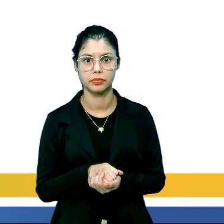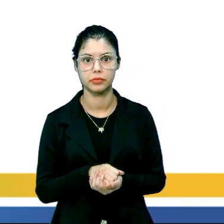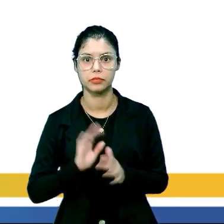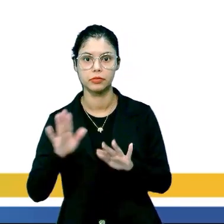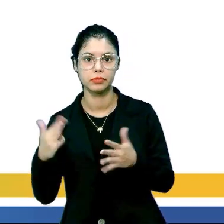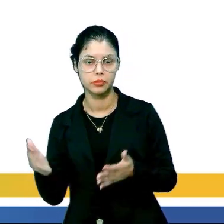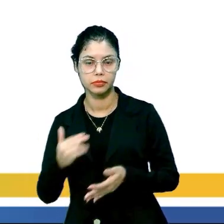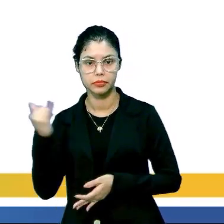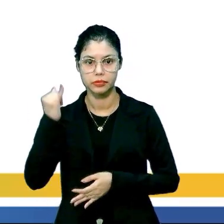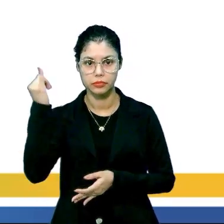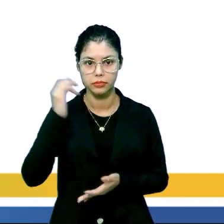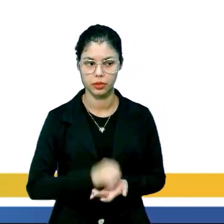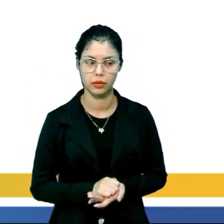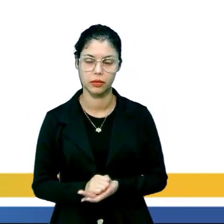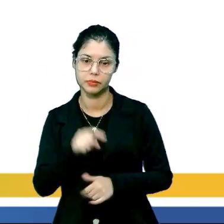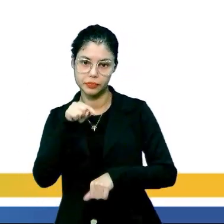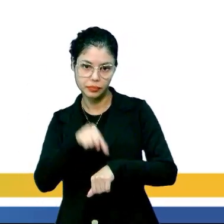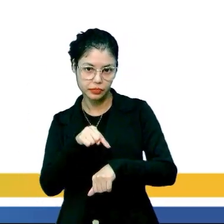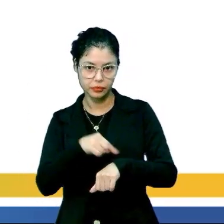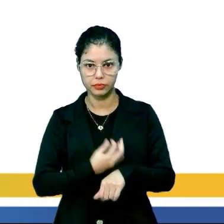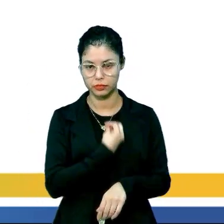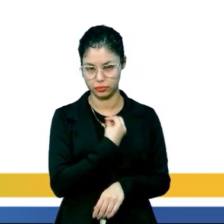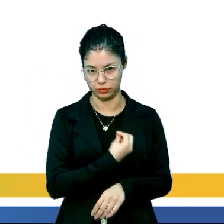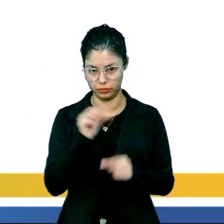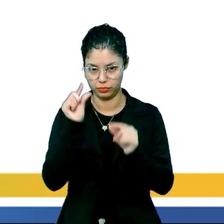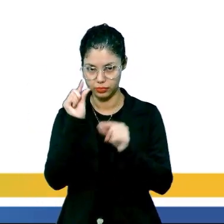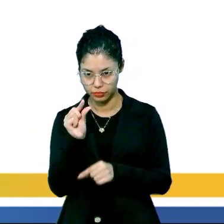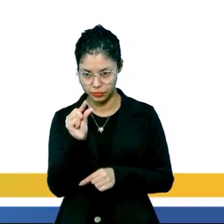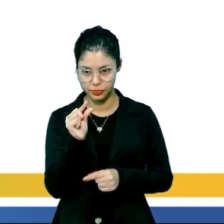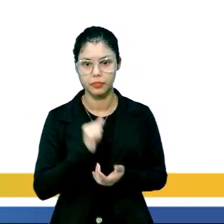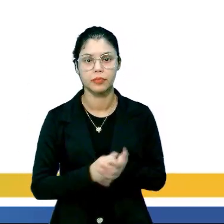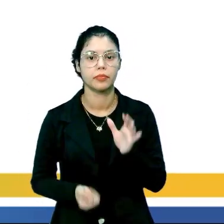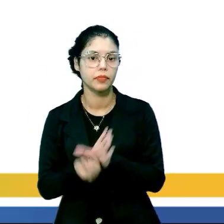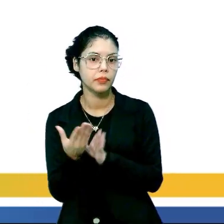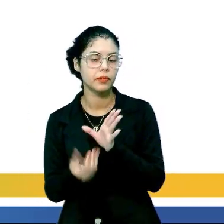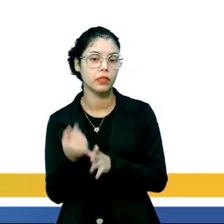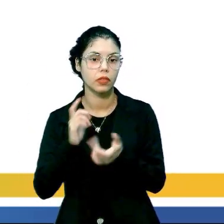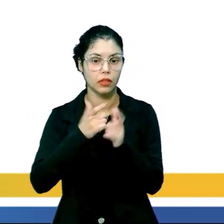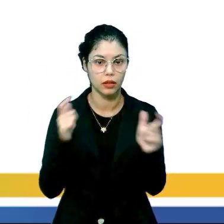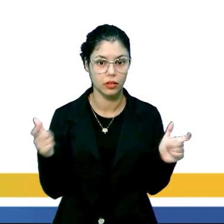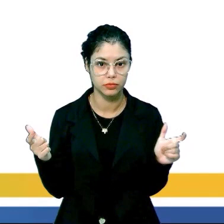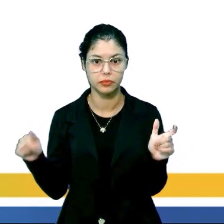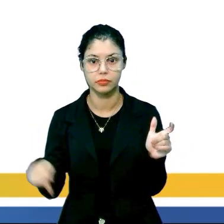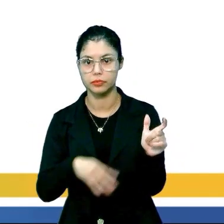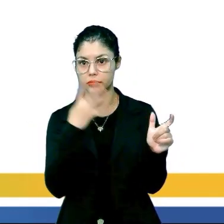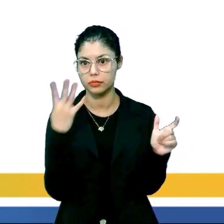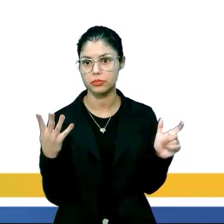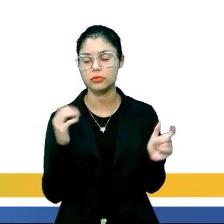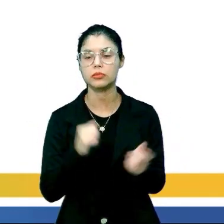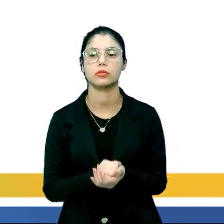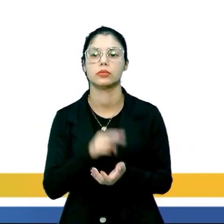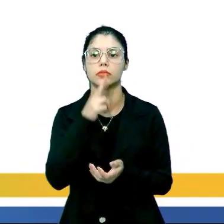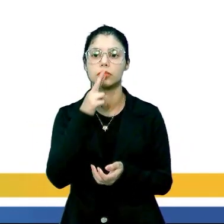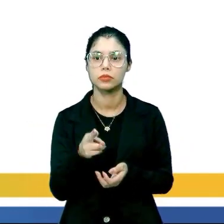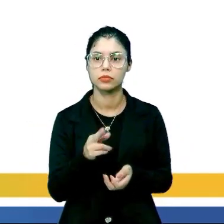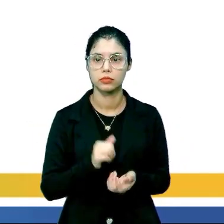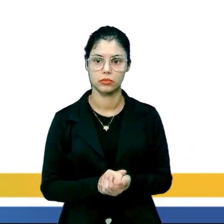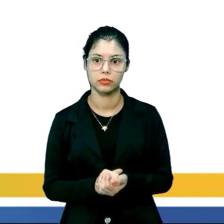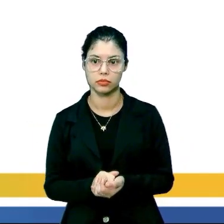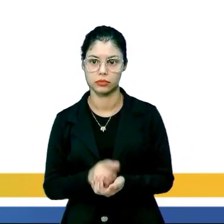Qual é a função deles? O tempo de vida deles é curto e produzido em grandes quantidades em